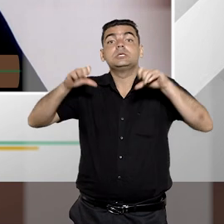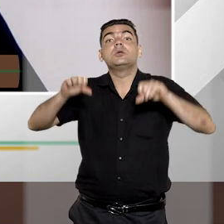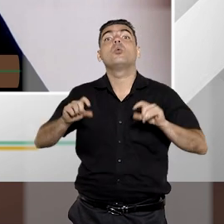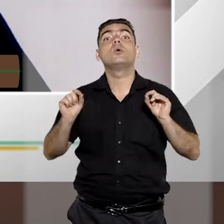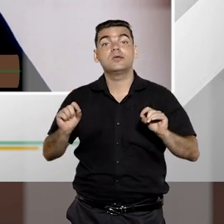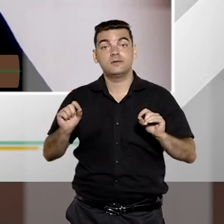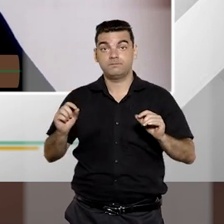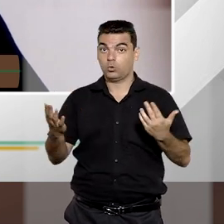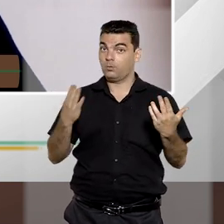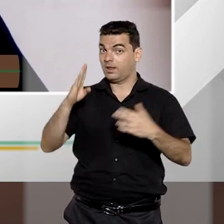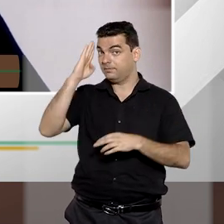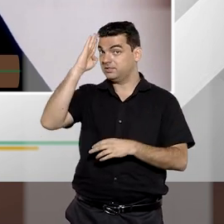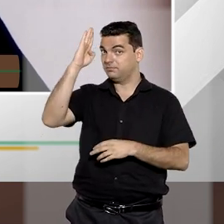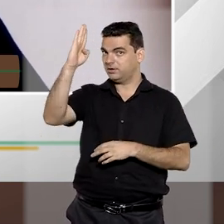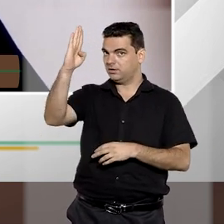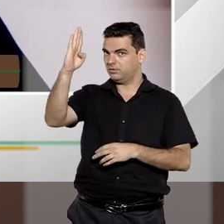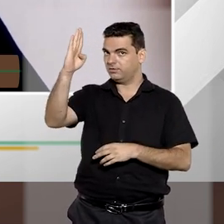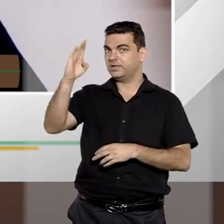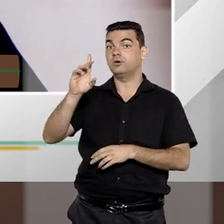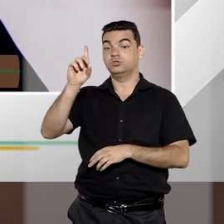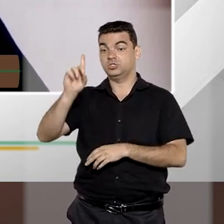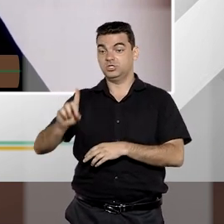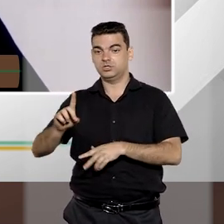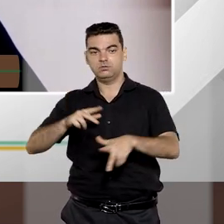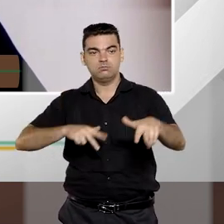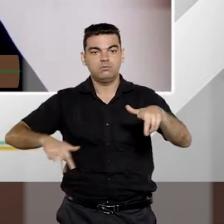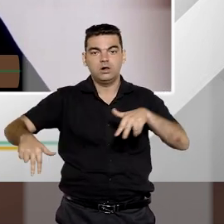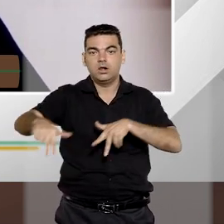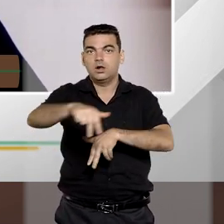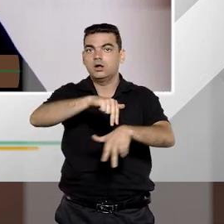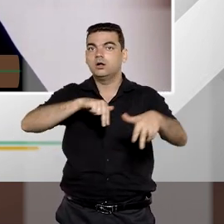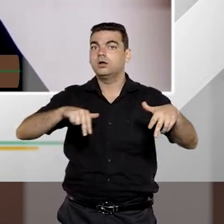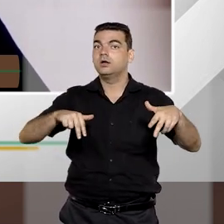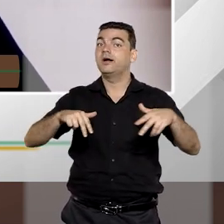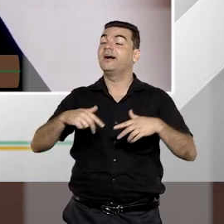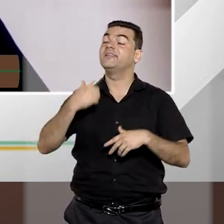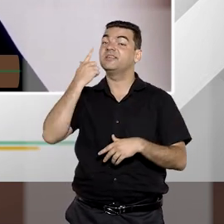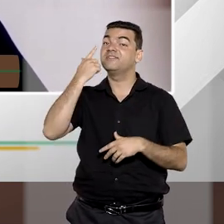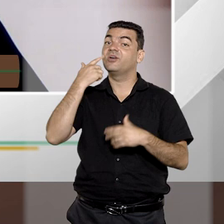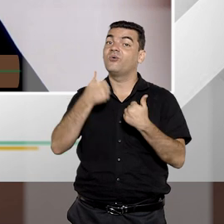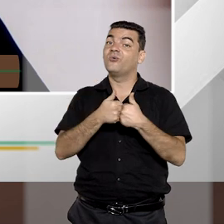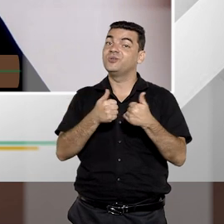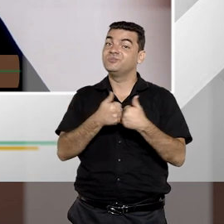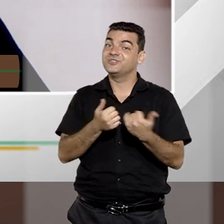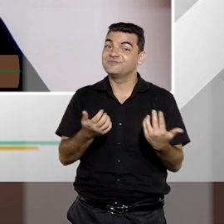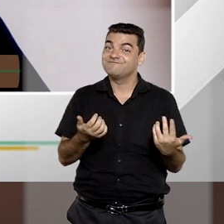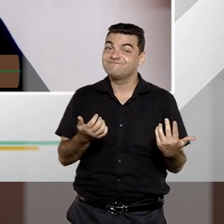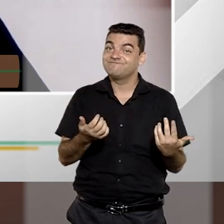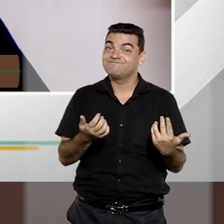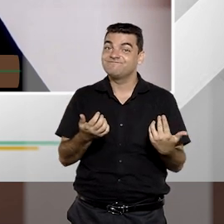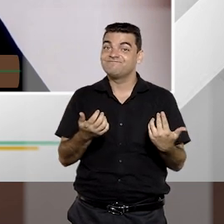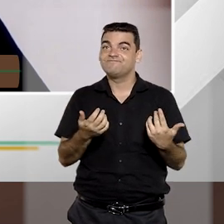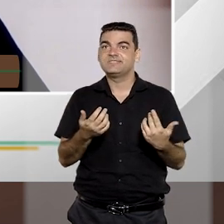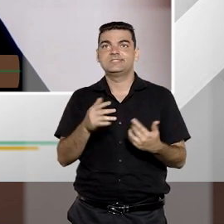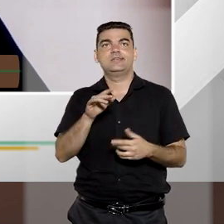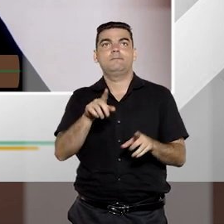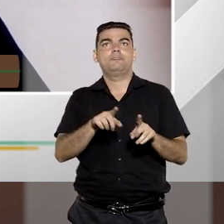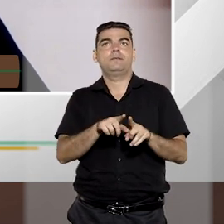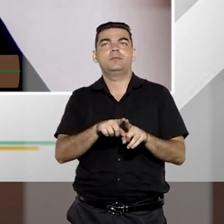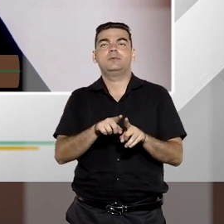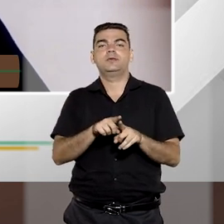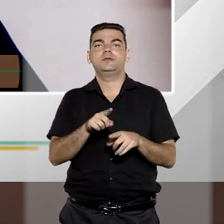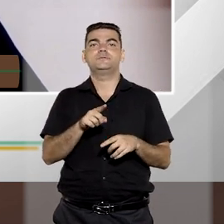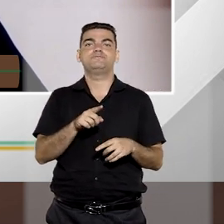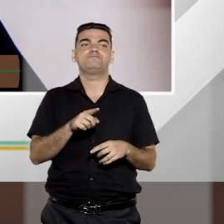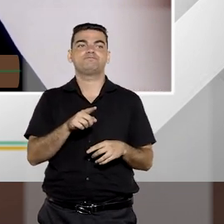da principal direito de ir e vir. Aí sim a gente tem que ver ali a questão dos transportes públicos, quando a gente vê também